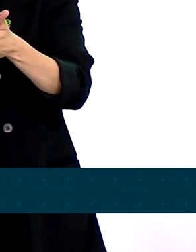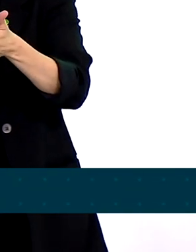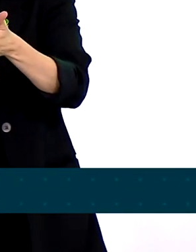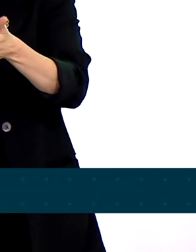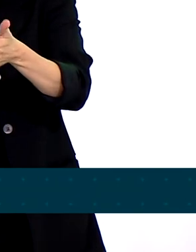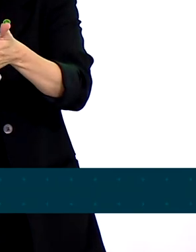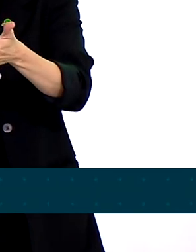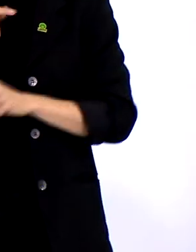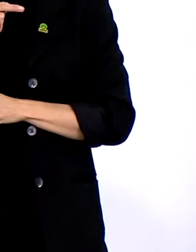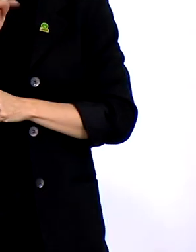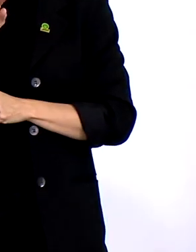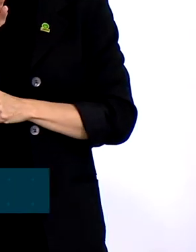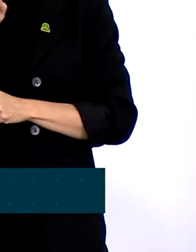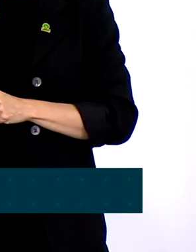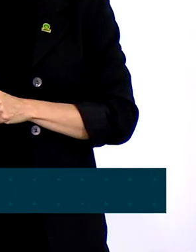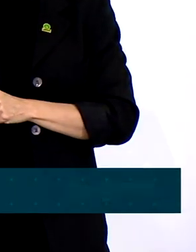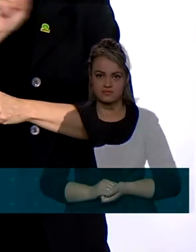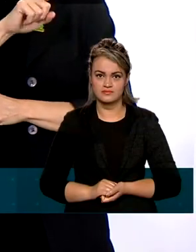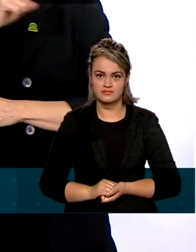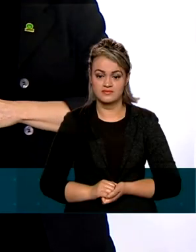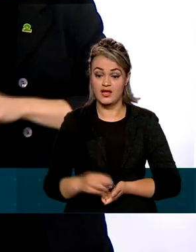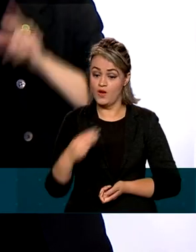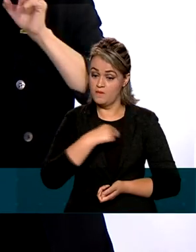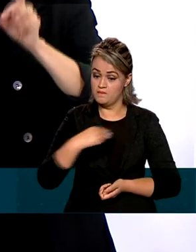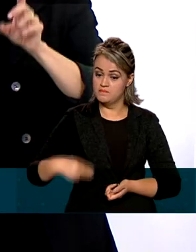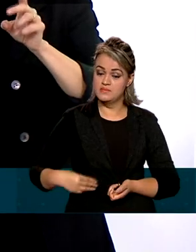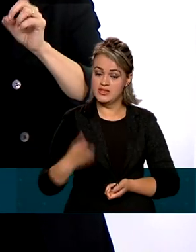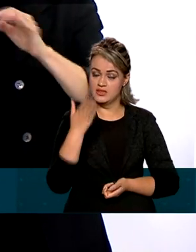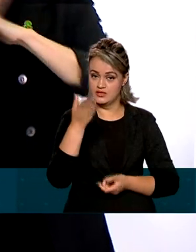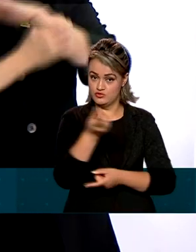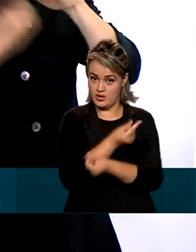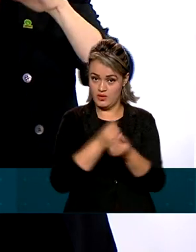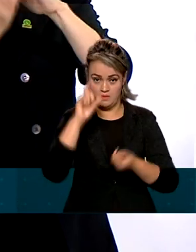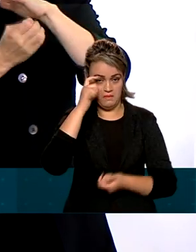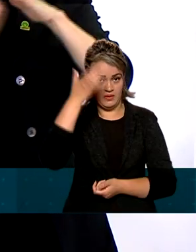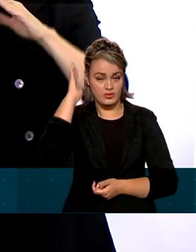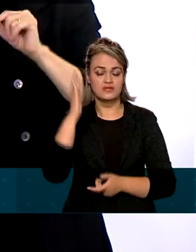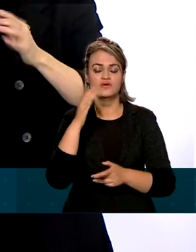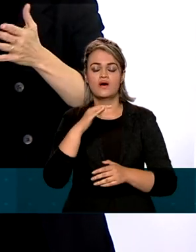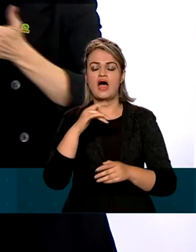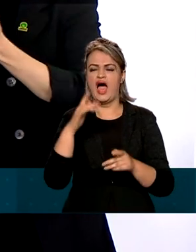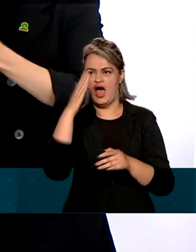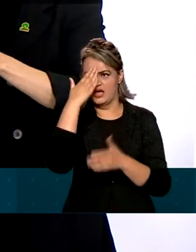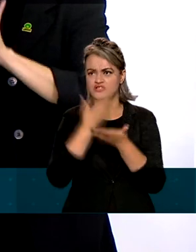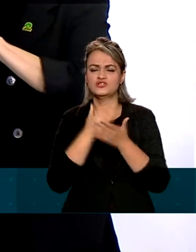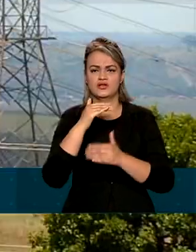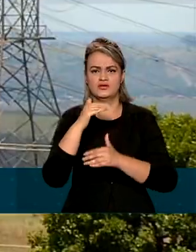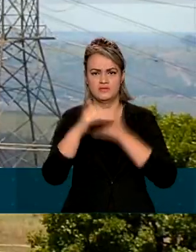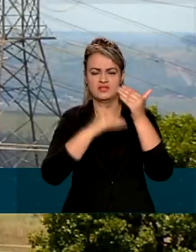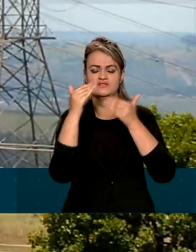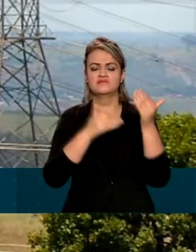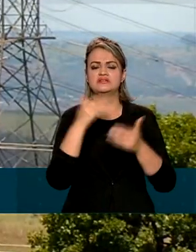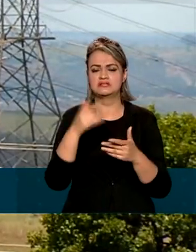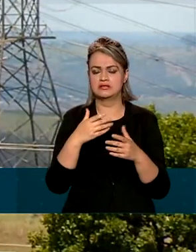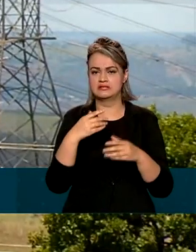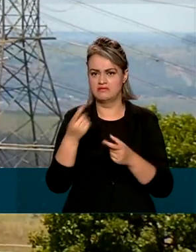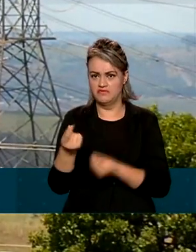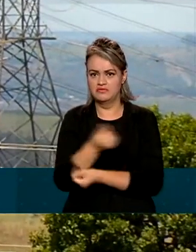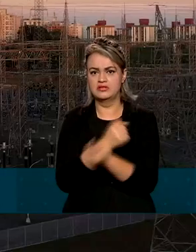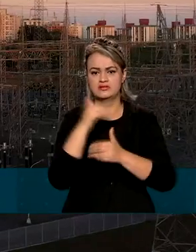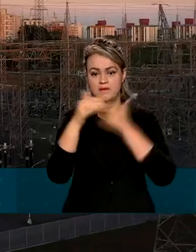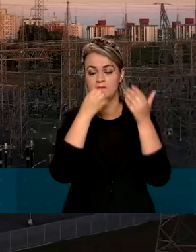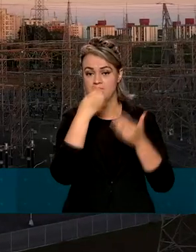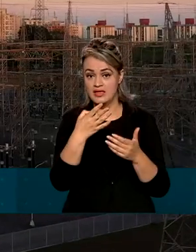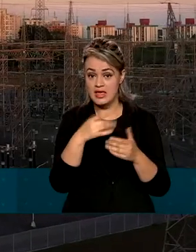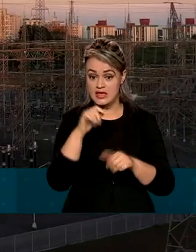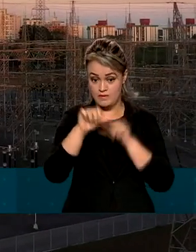energético nacional. De acordo com o ministro da Economia, o Brasil deve crescer 5% neste ano e a capitalização da